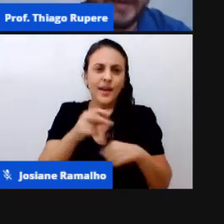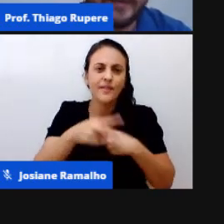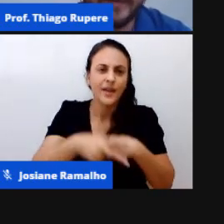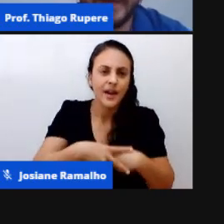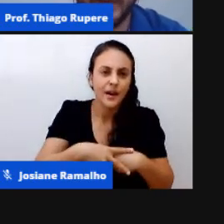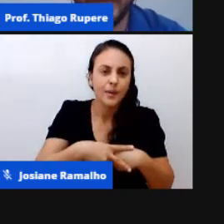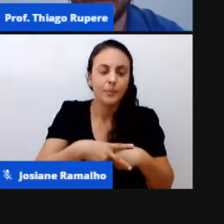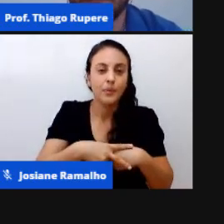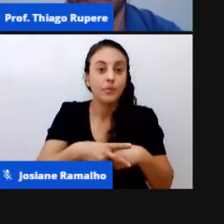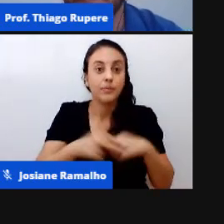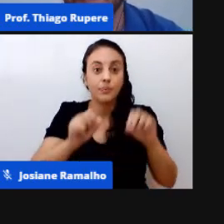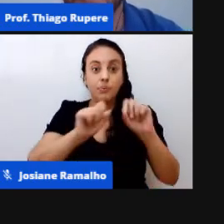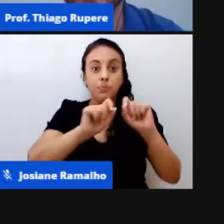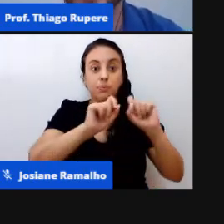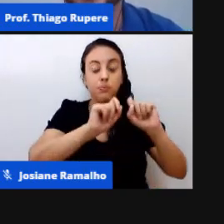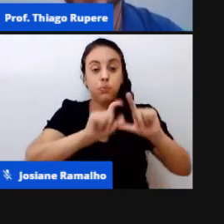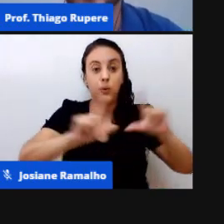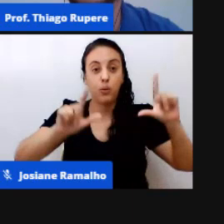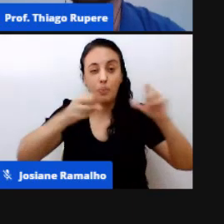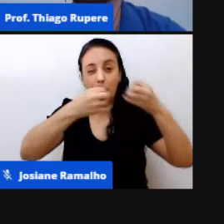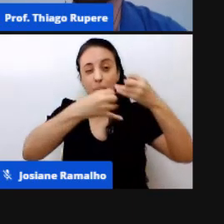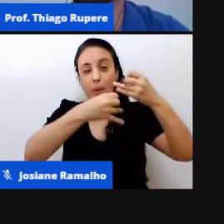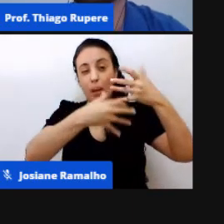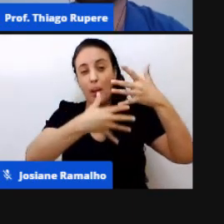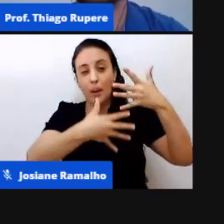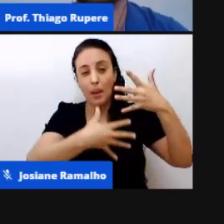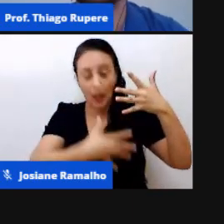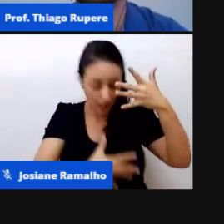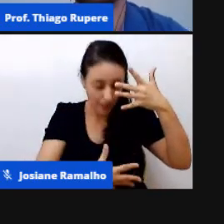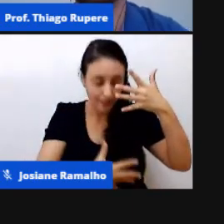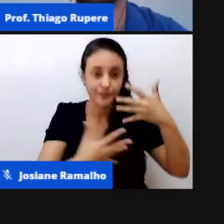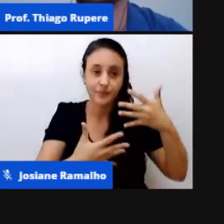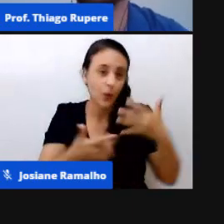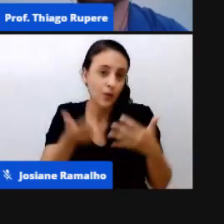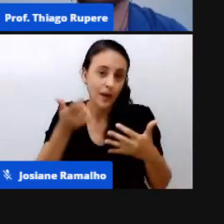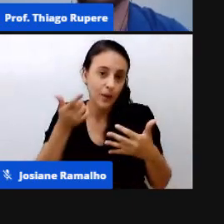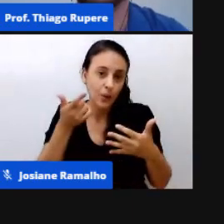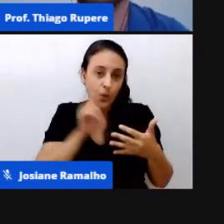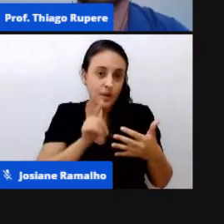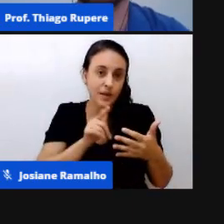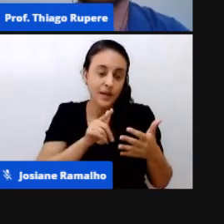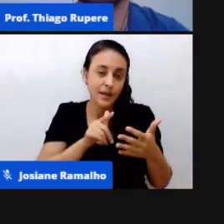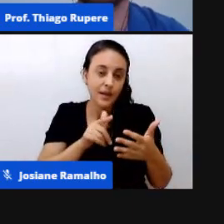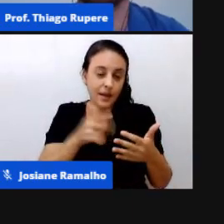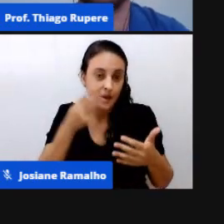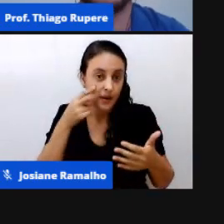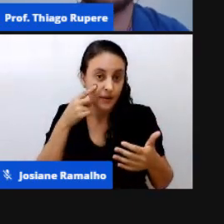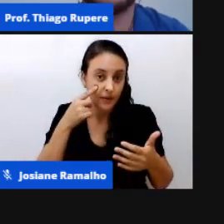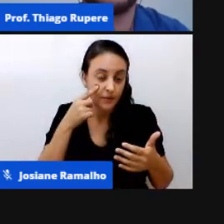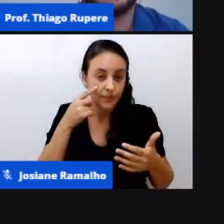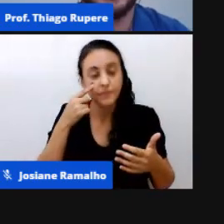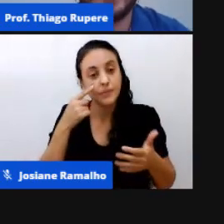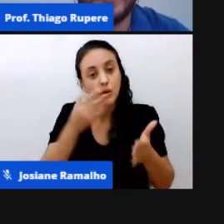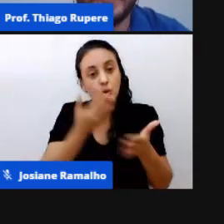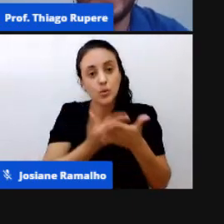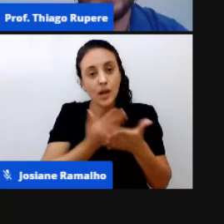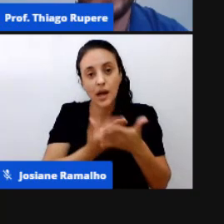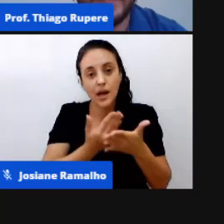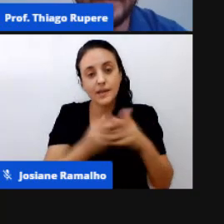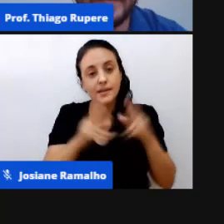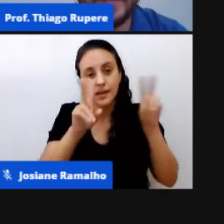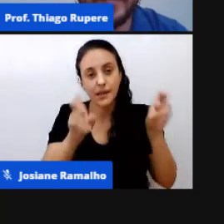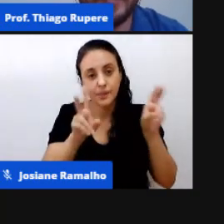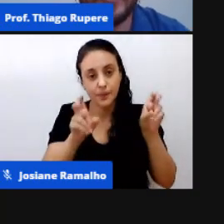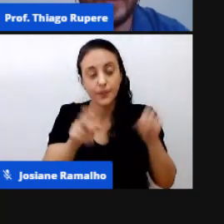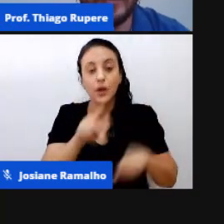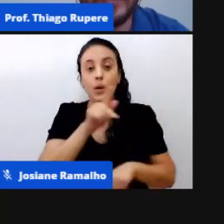importante dizer que o professor, então, ele organiza esse conhecimento. Ele precisa colocar estratégias,